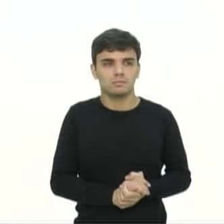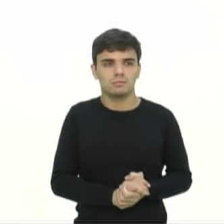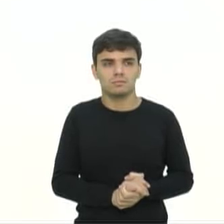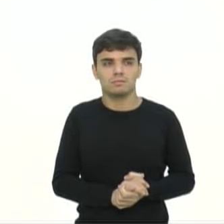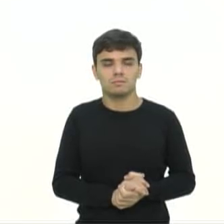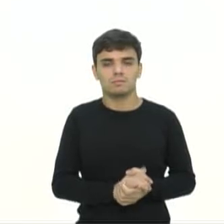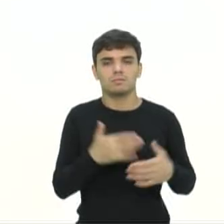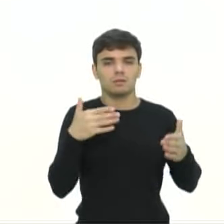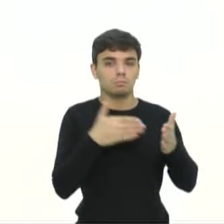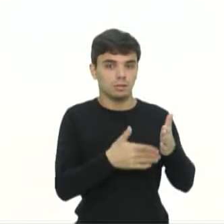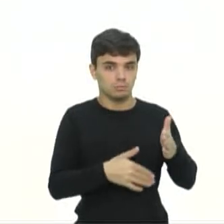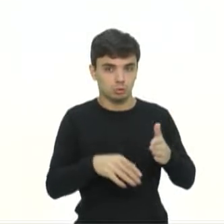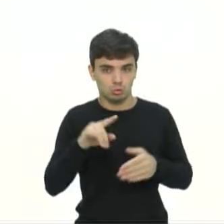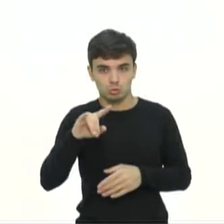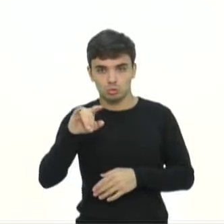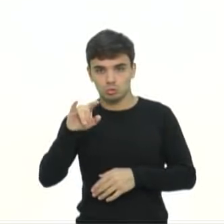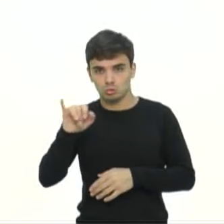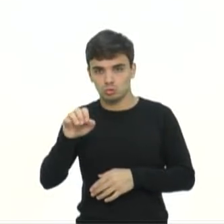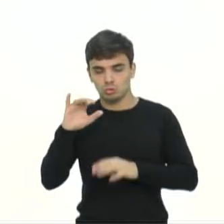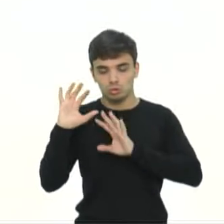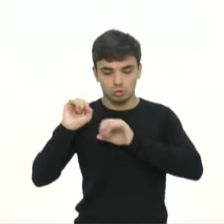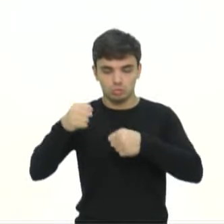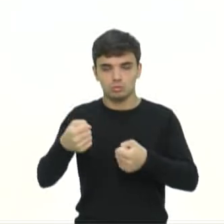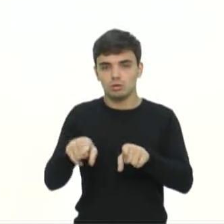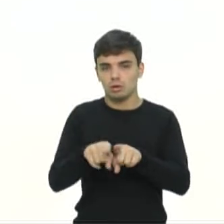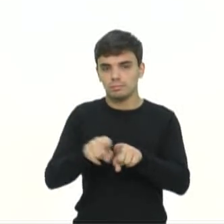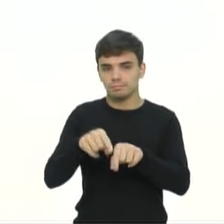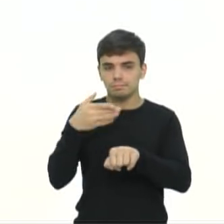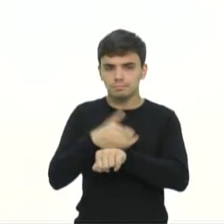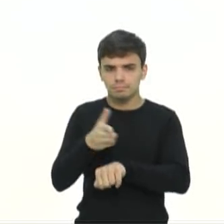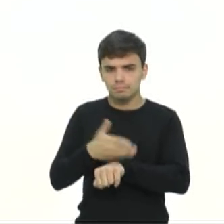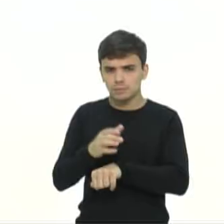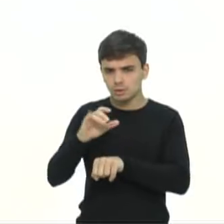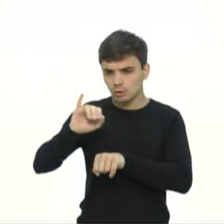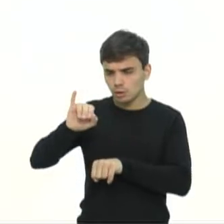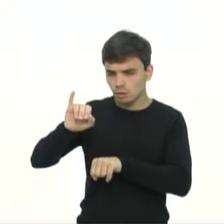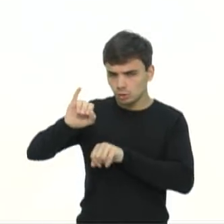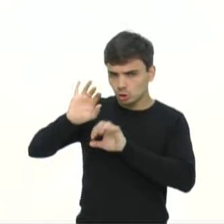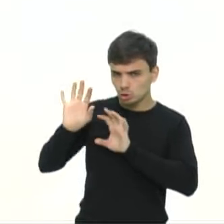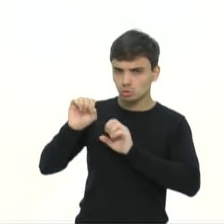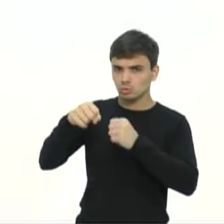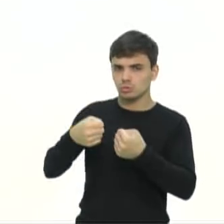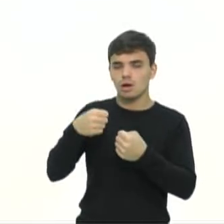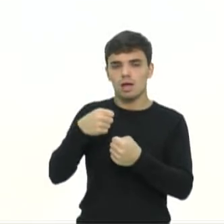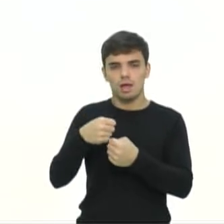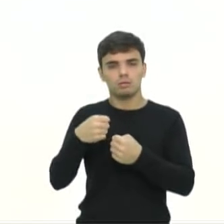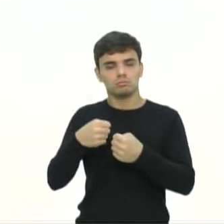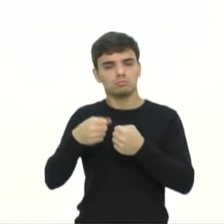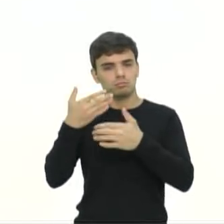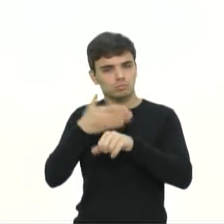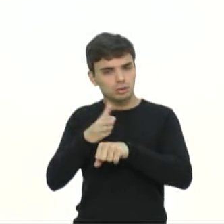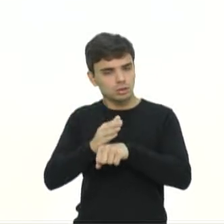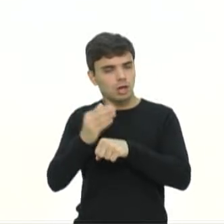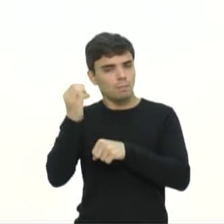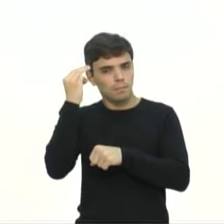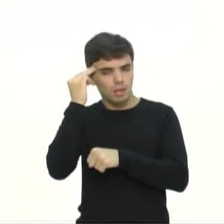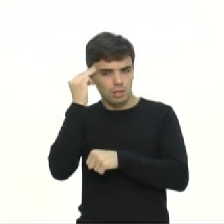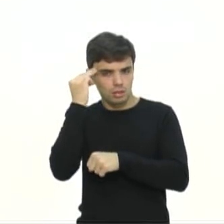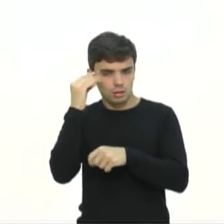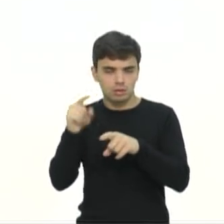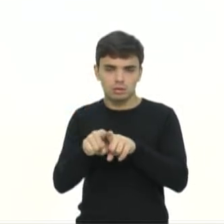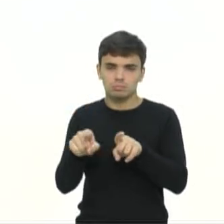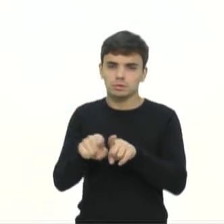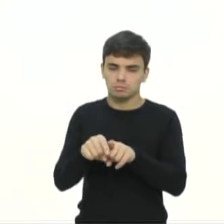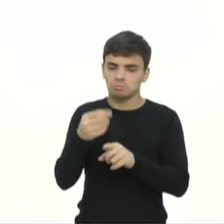um, então praticar o judô é educar a mente a pensar com velocidade e exatidão, bem como o